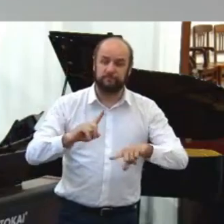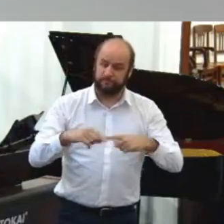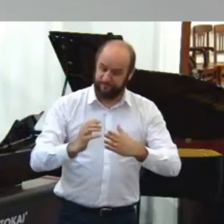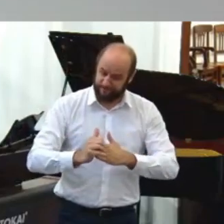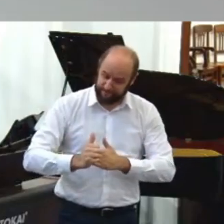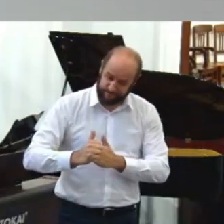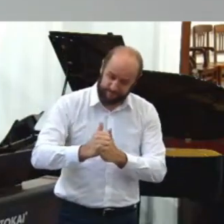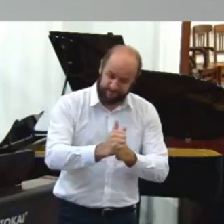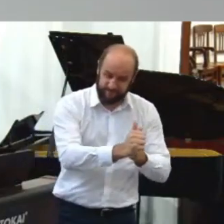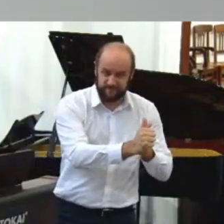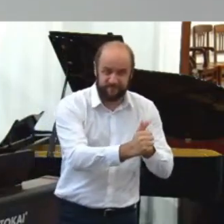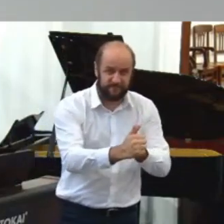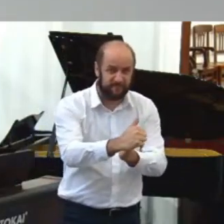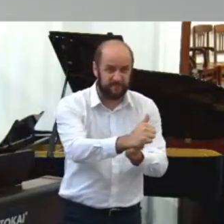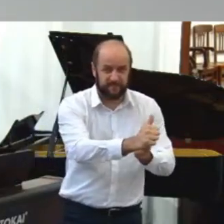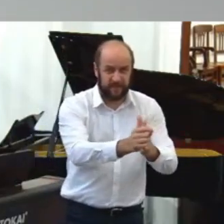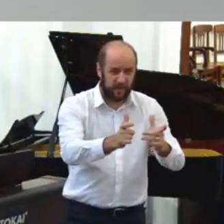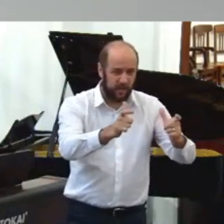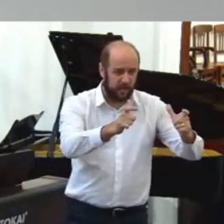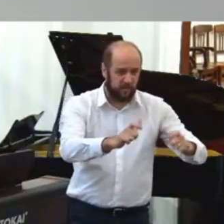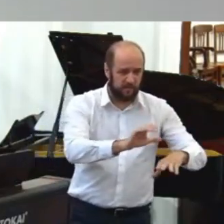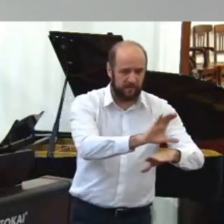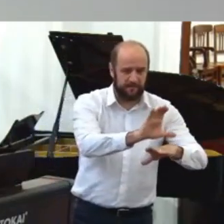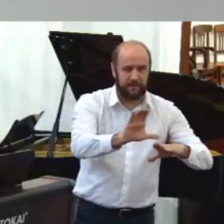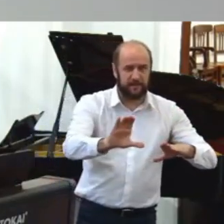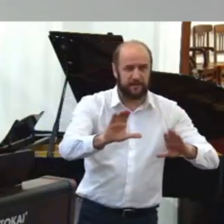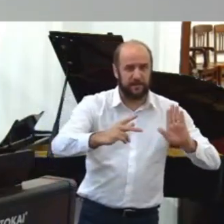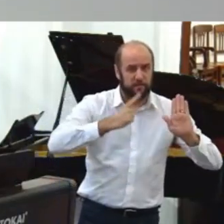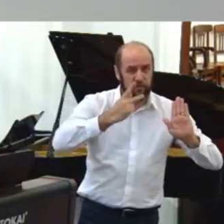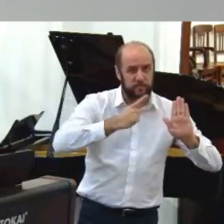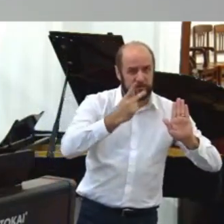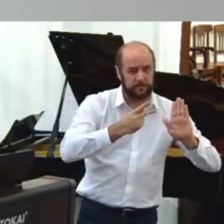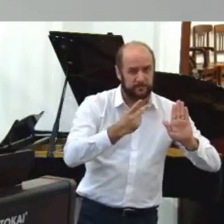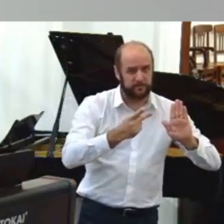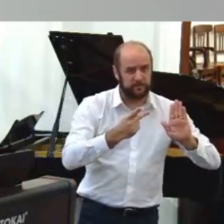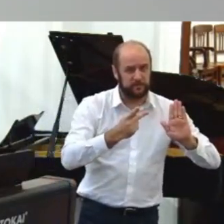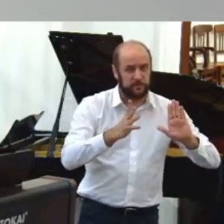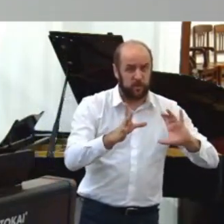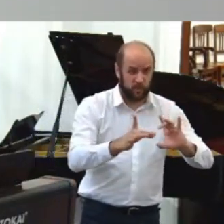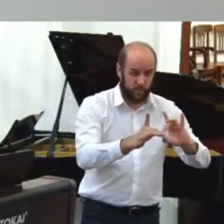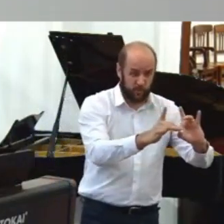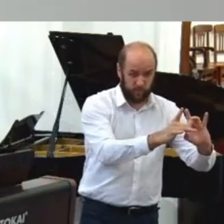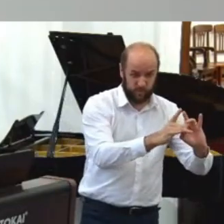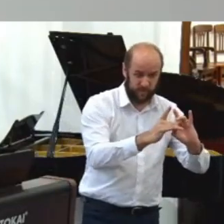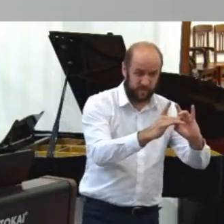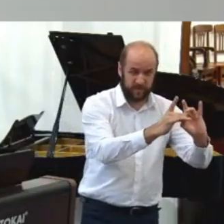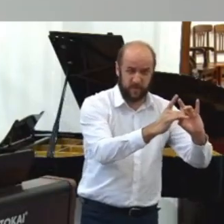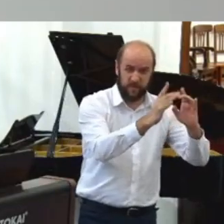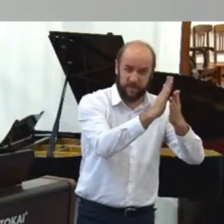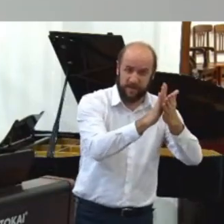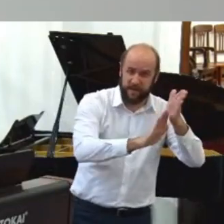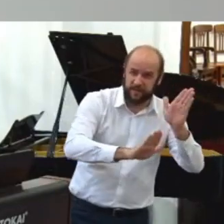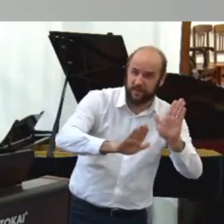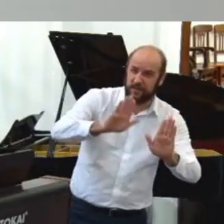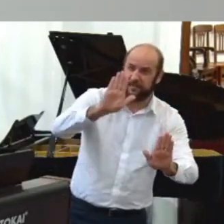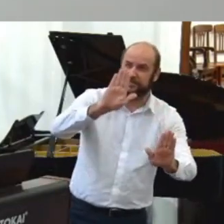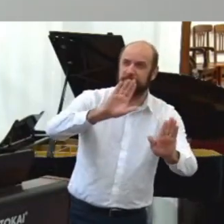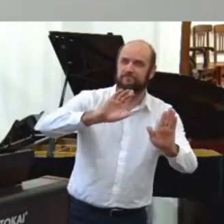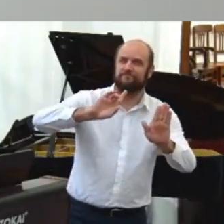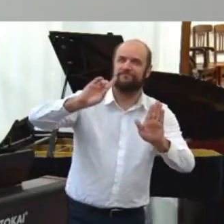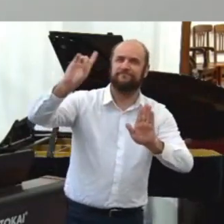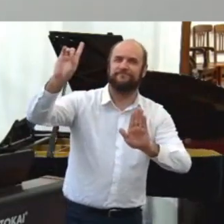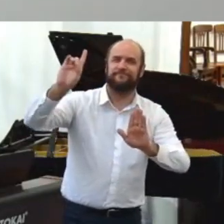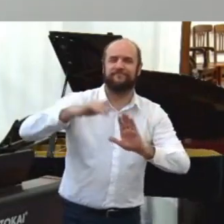guiar Israel até a terra prometida, estabelecer a aliança e a adoração a